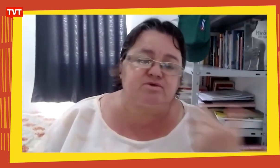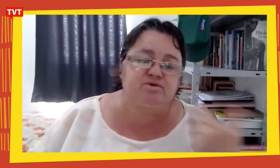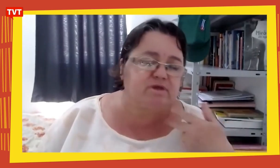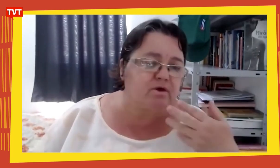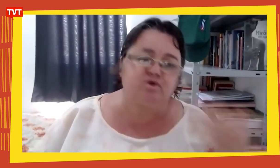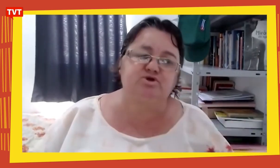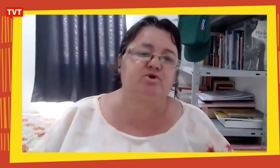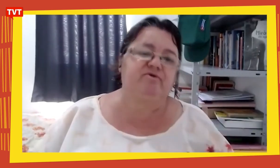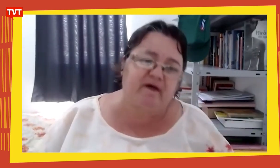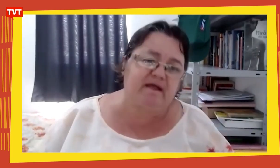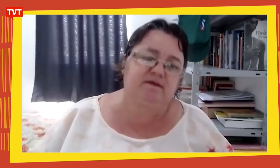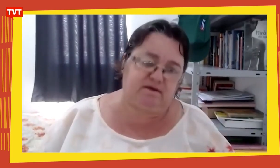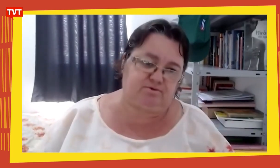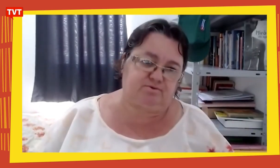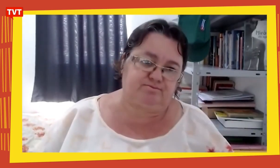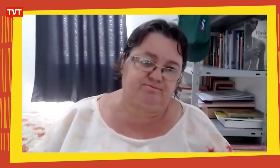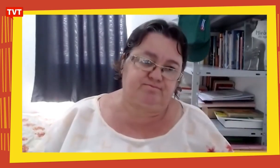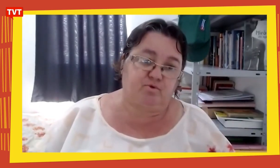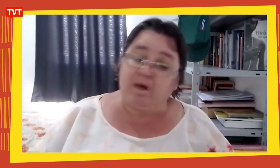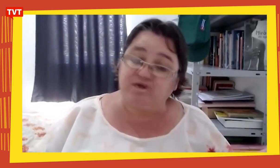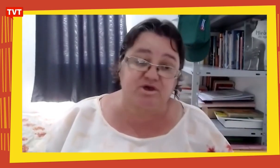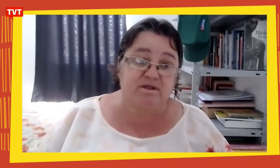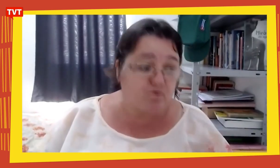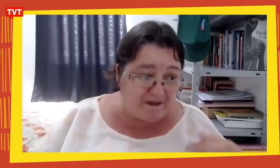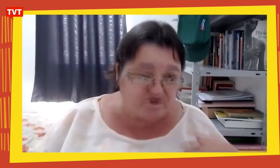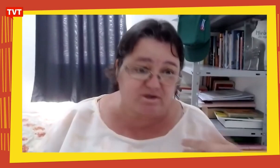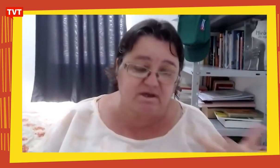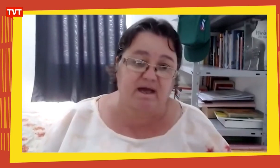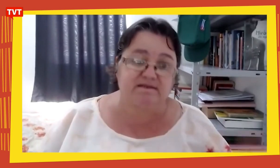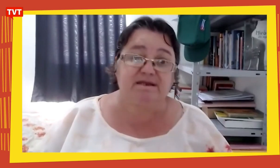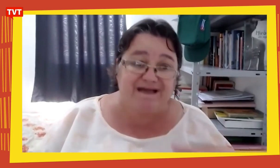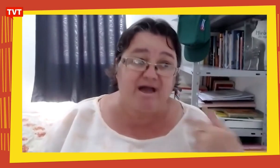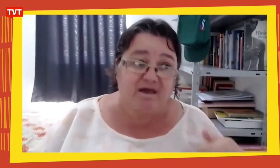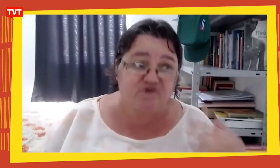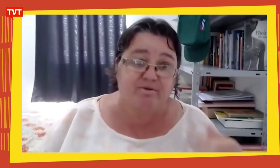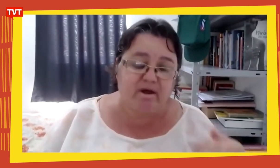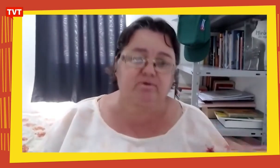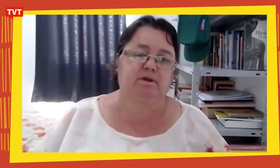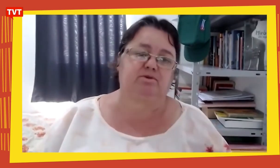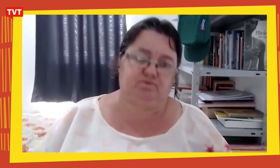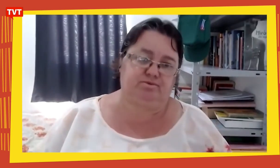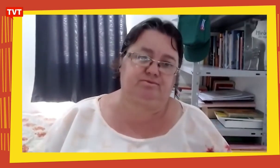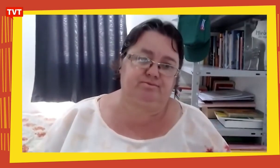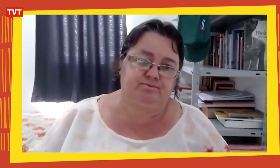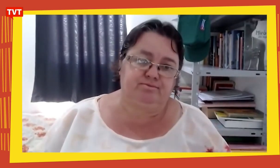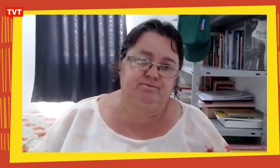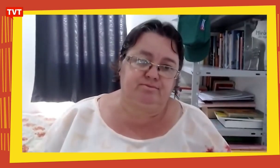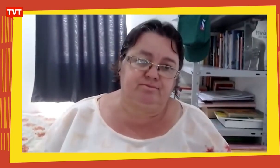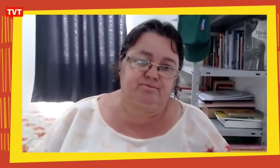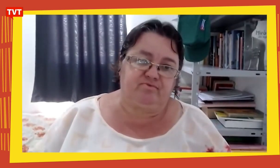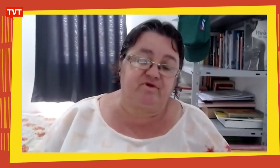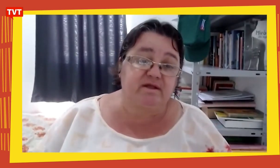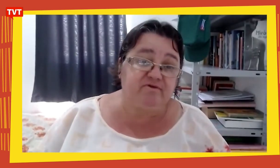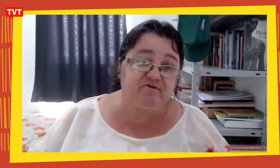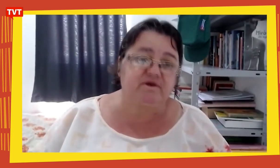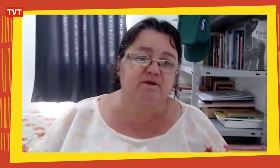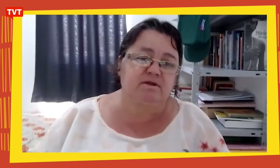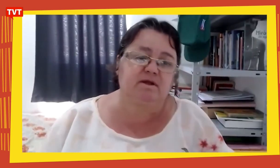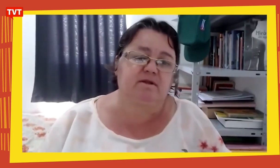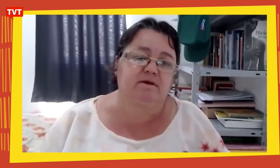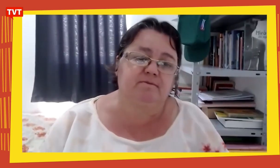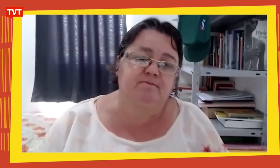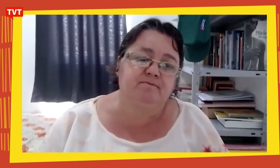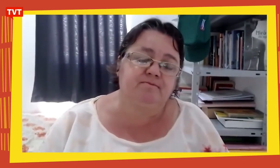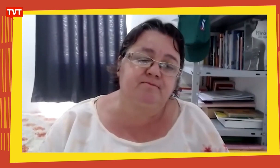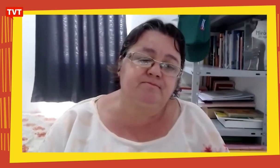irmão, que sofreu um AVC, na busca pela aposentadoria, mas fica o disse-me-disse entre médicos, peritos